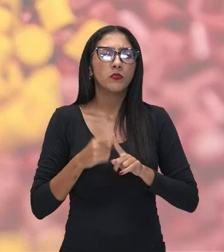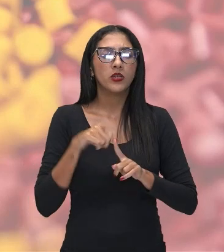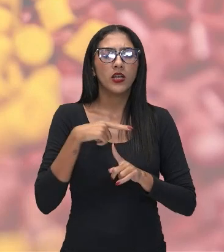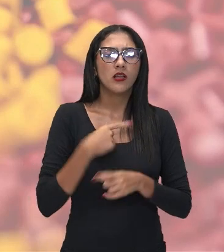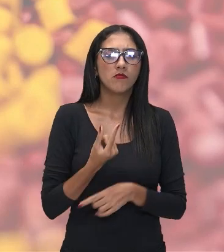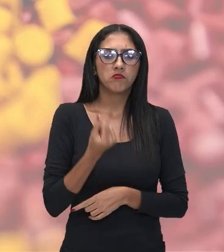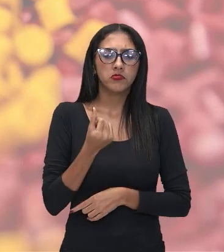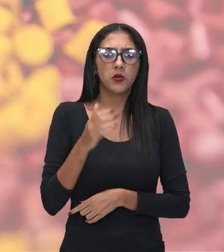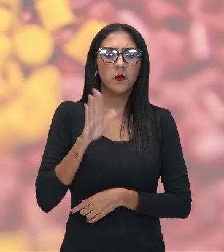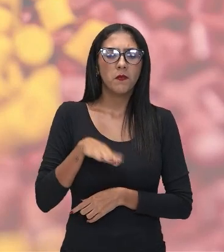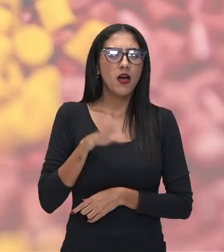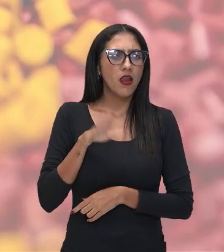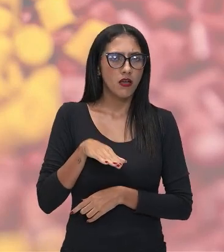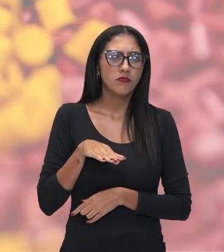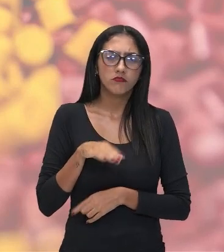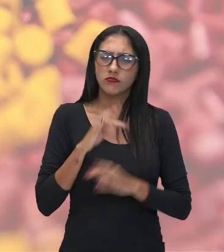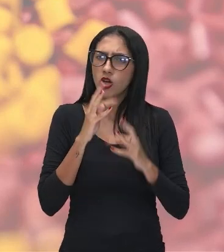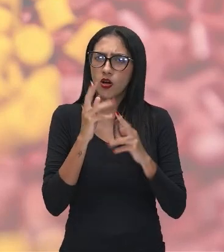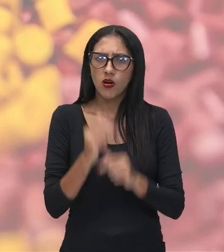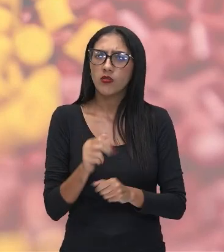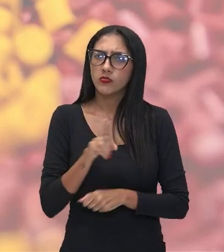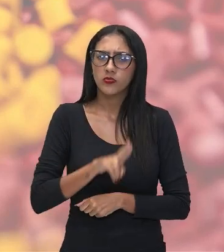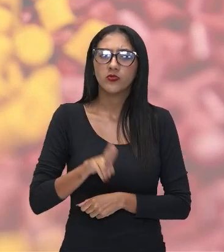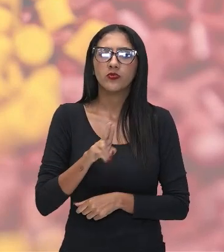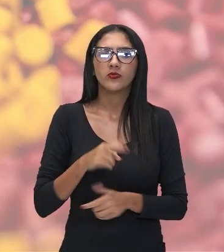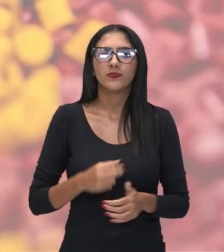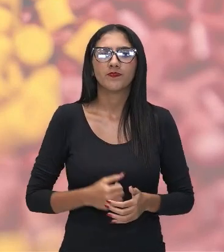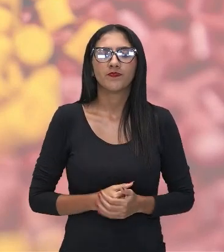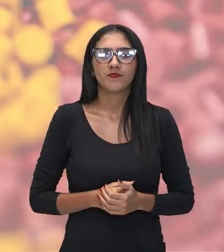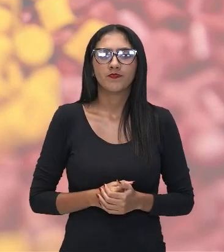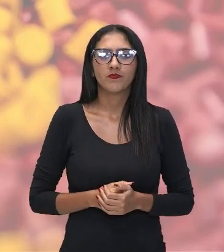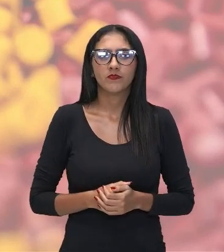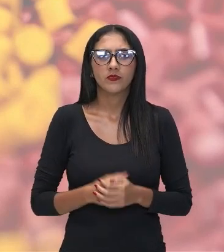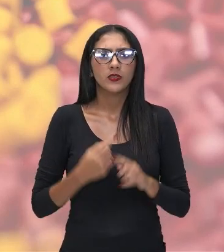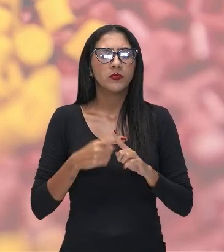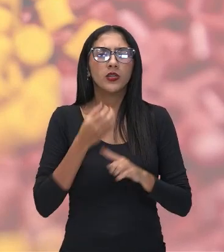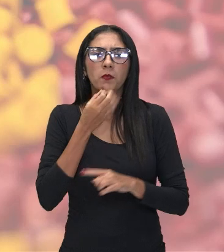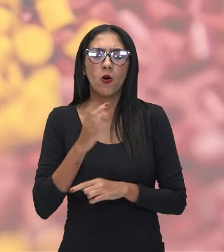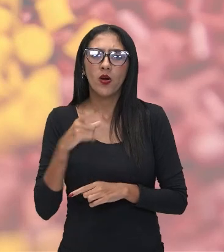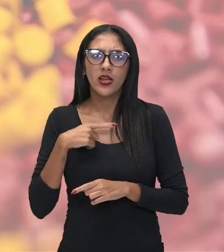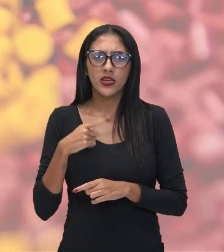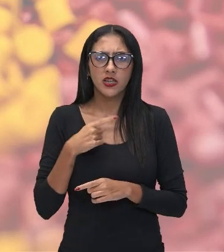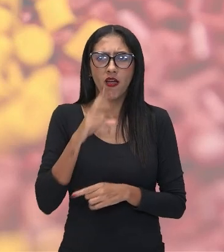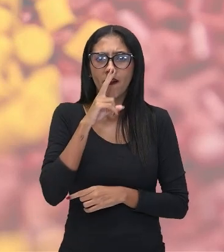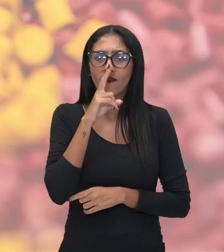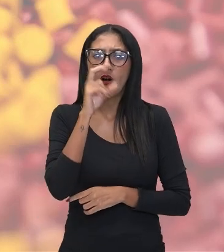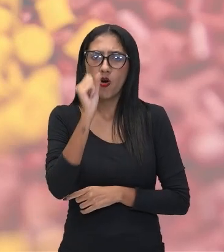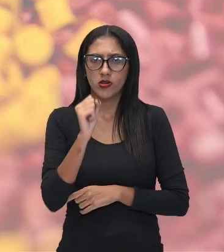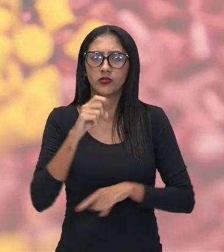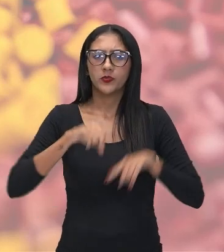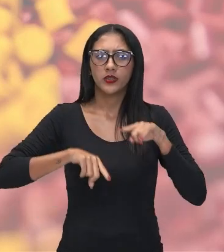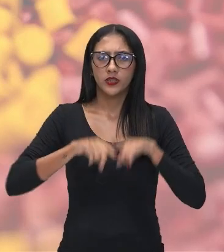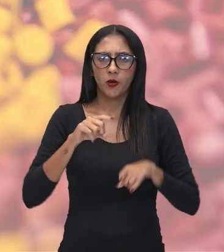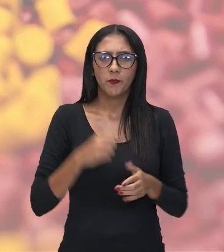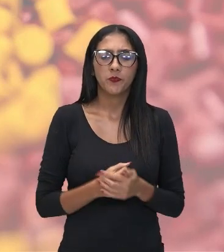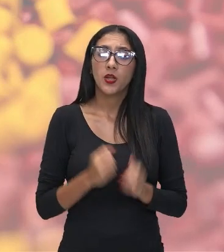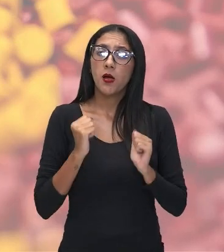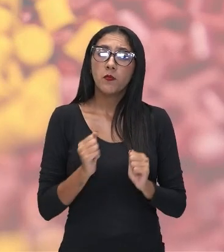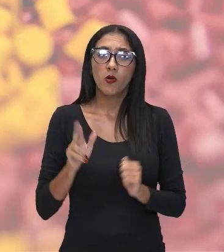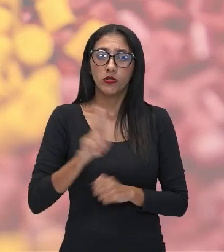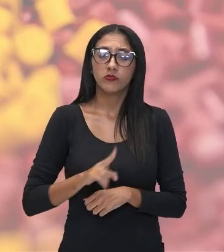usado mundialmente, tá? As vantagens: alta resistência a impacto, podem ser reciclados